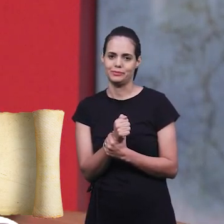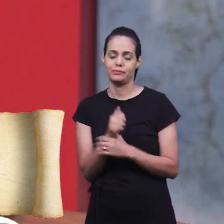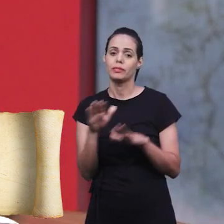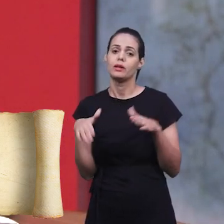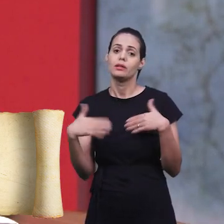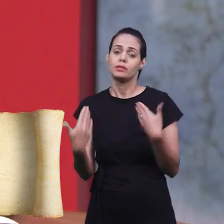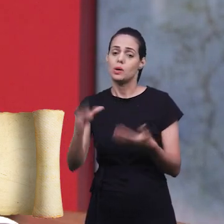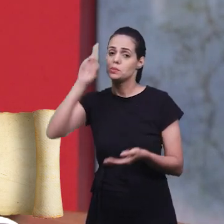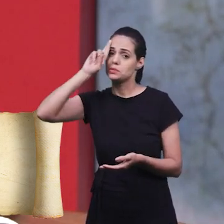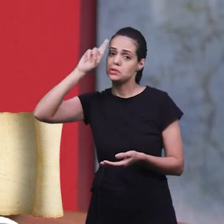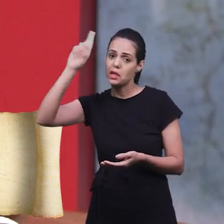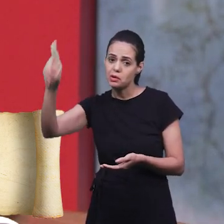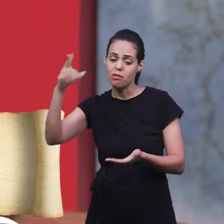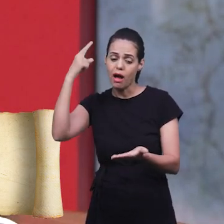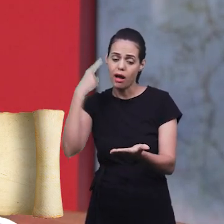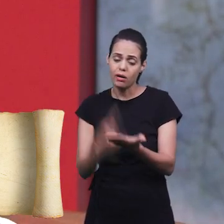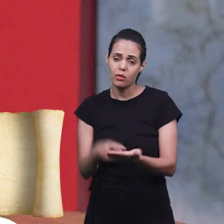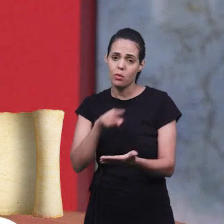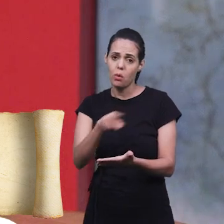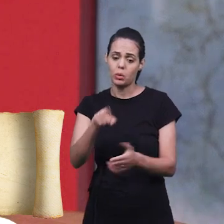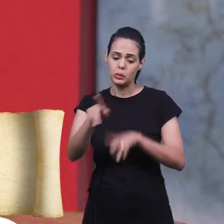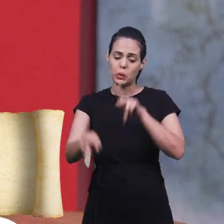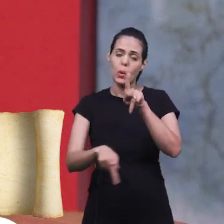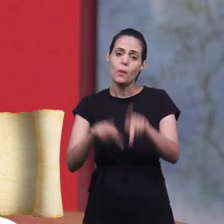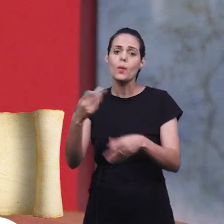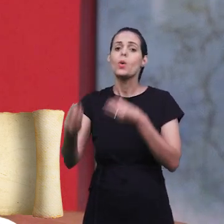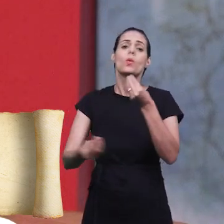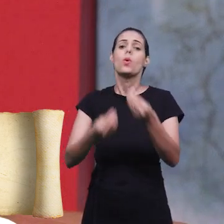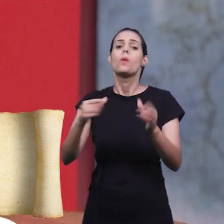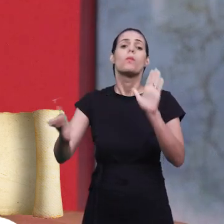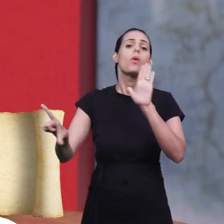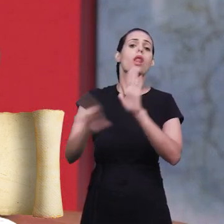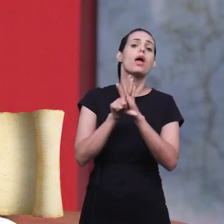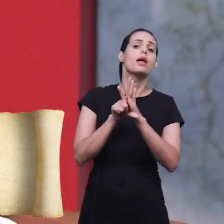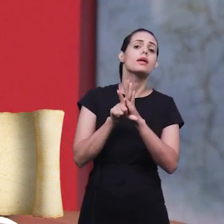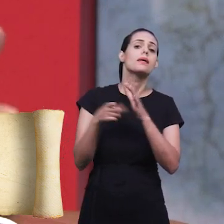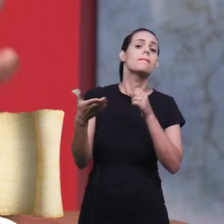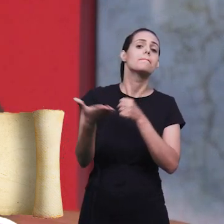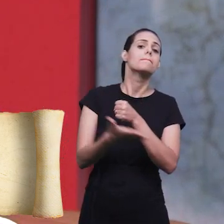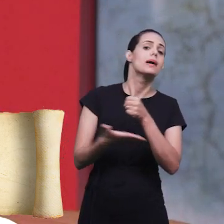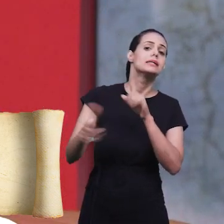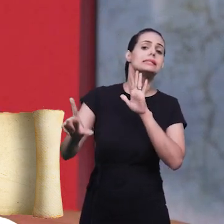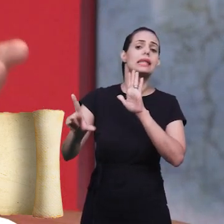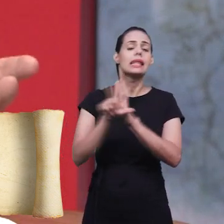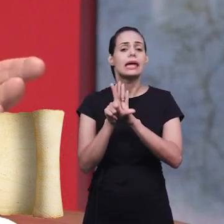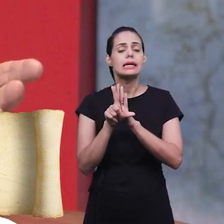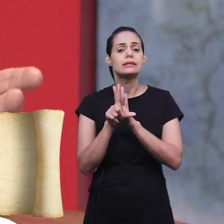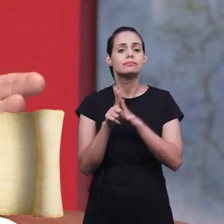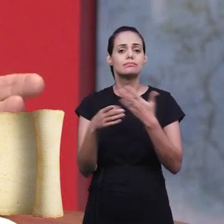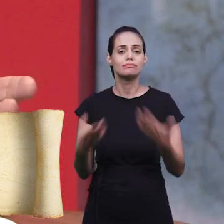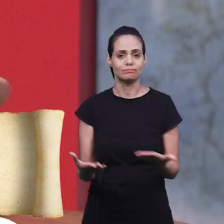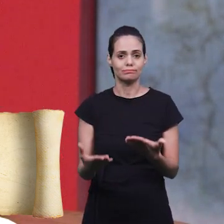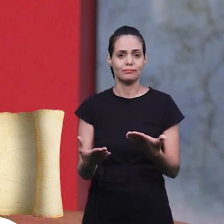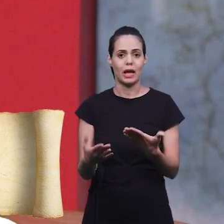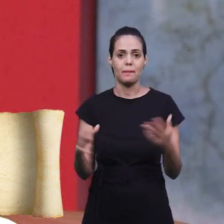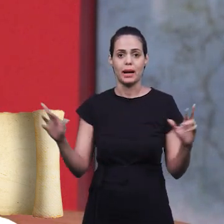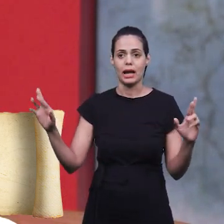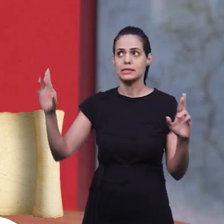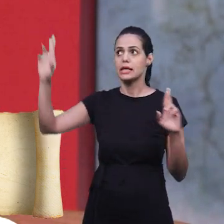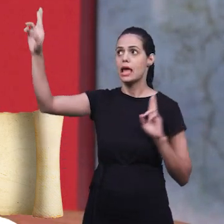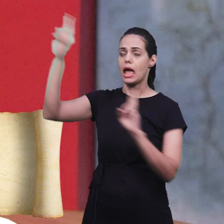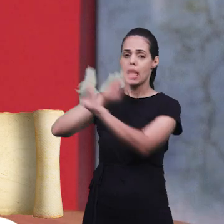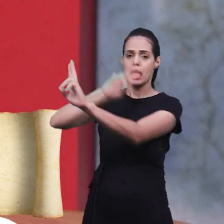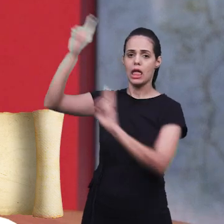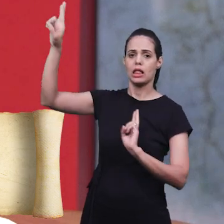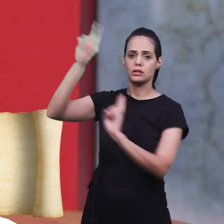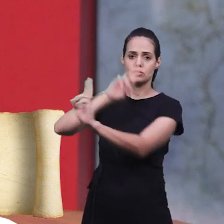Por quê? É sempre bom o Senhor Jesus usou muito das